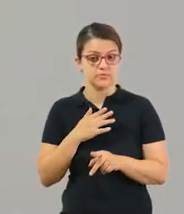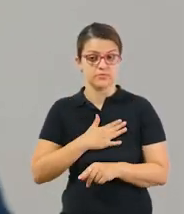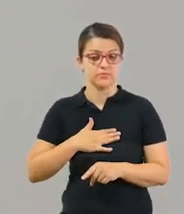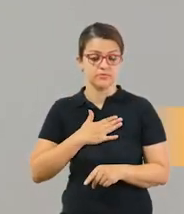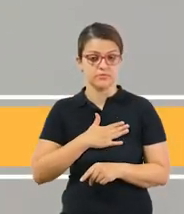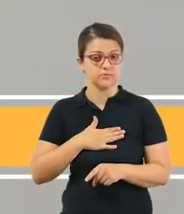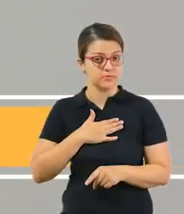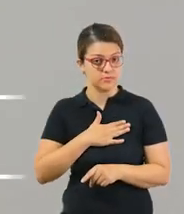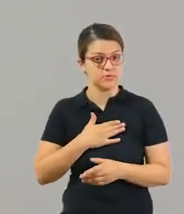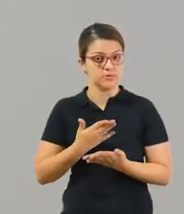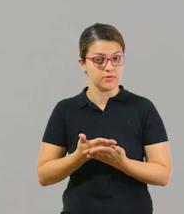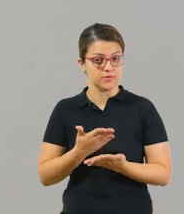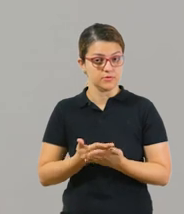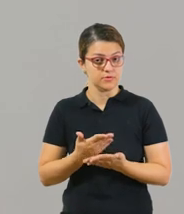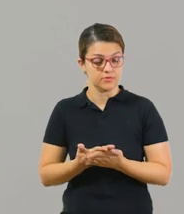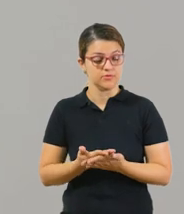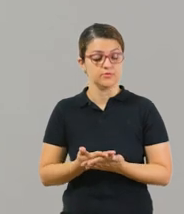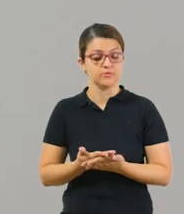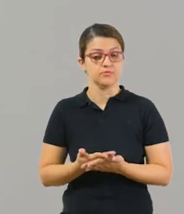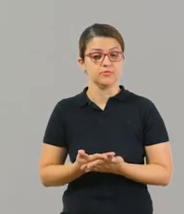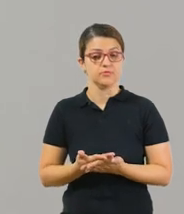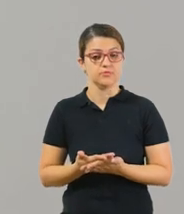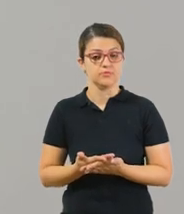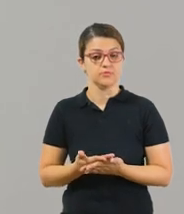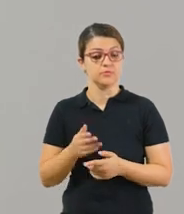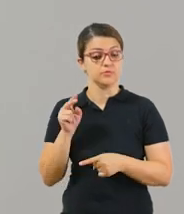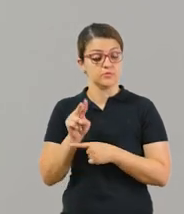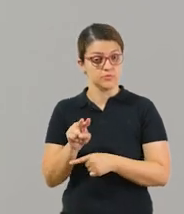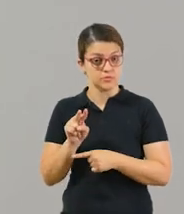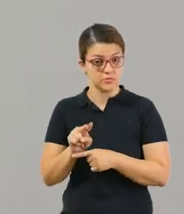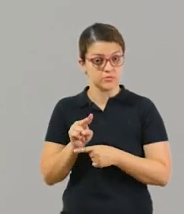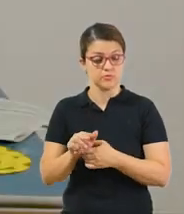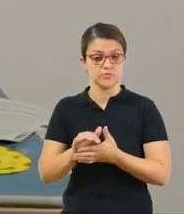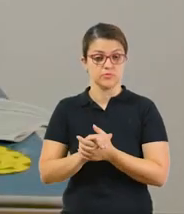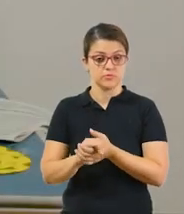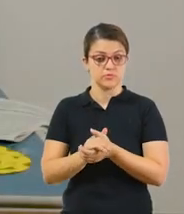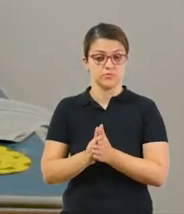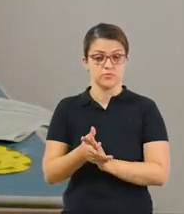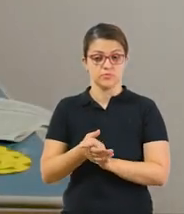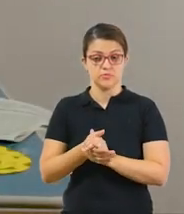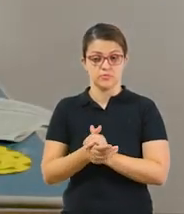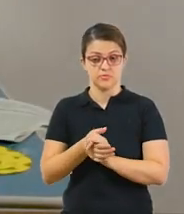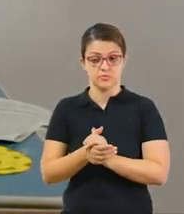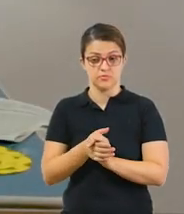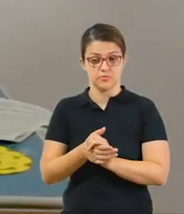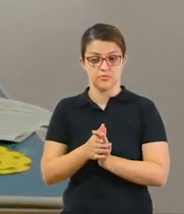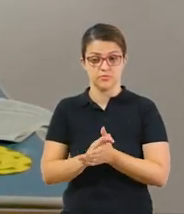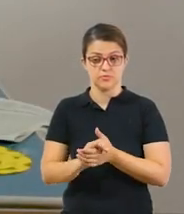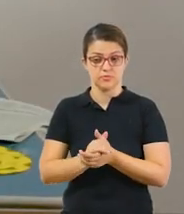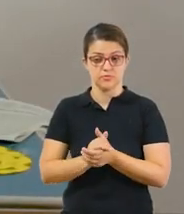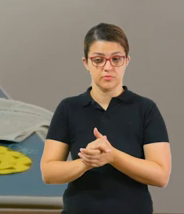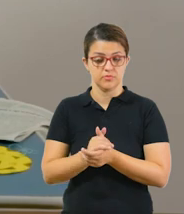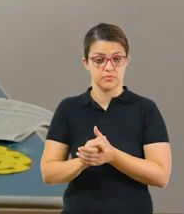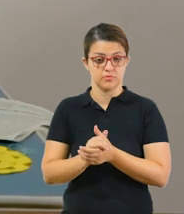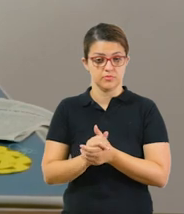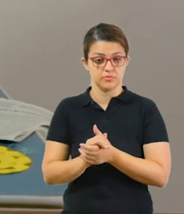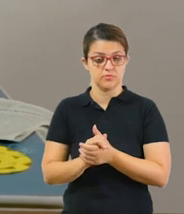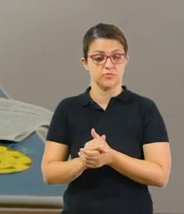espero que vocês tenham gostado da nossa aula e que vocês se cuidem lavem bem as mãos